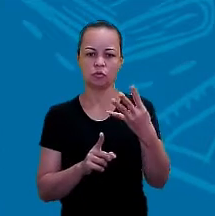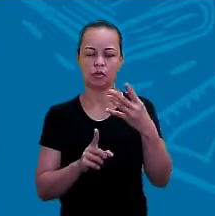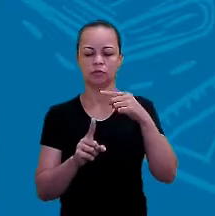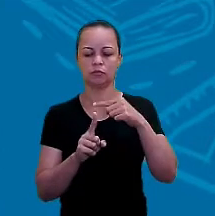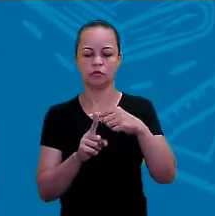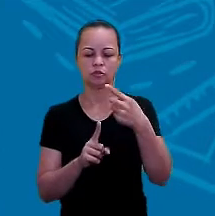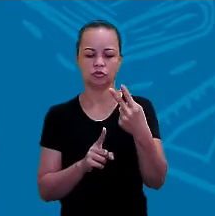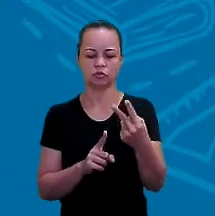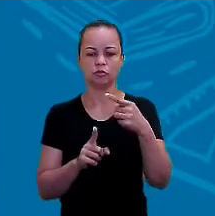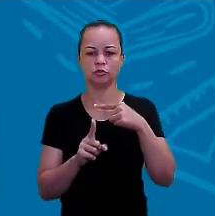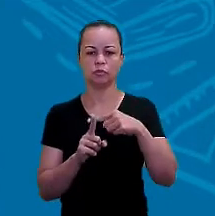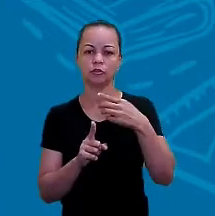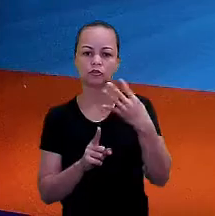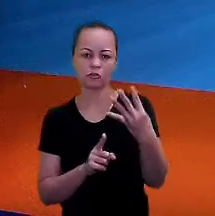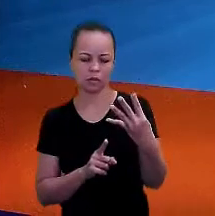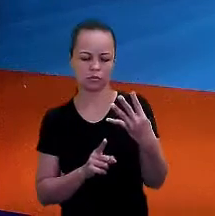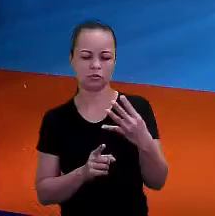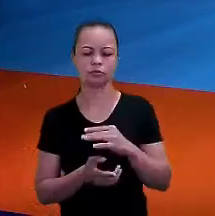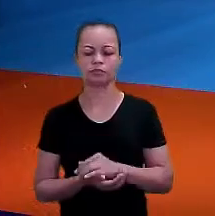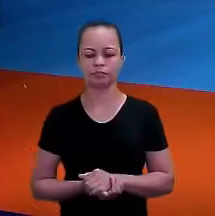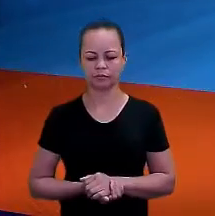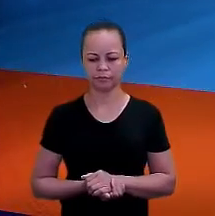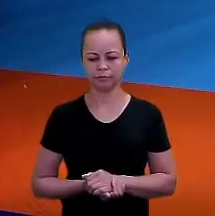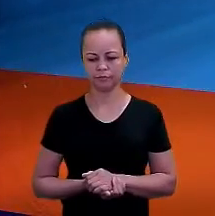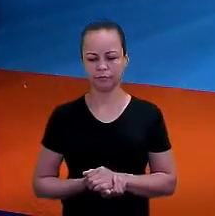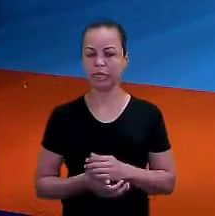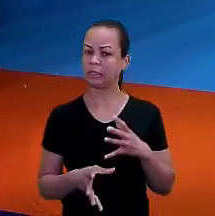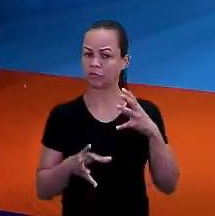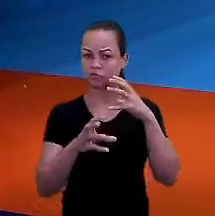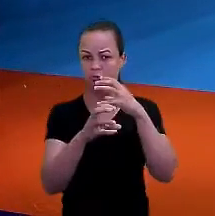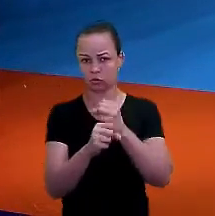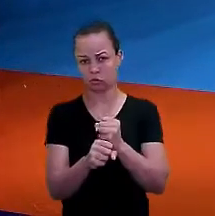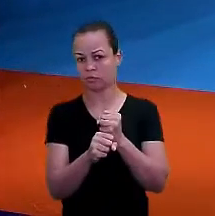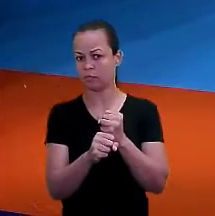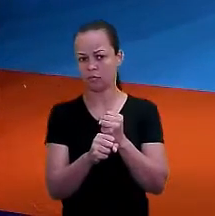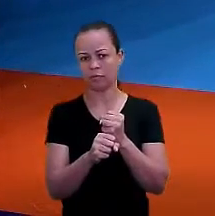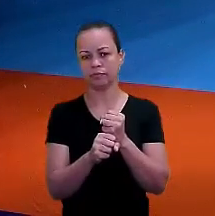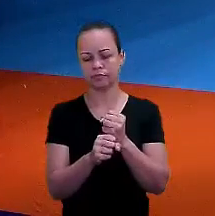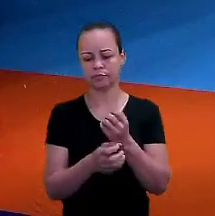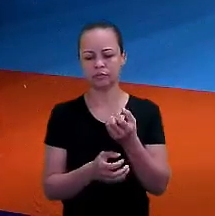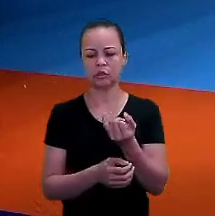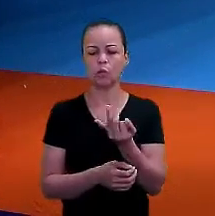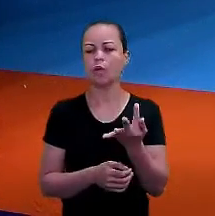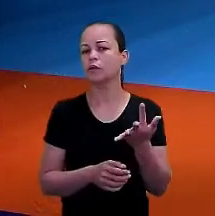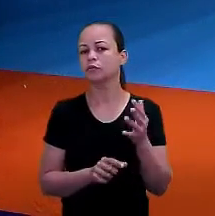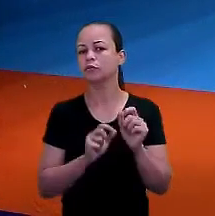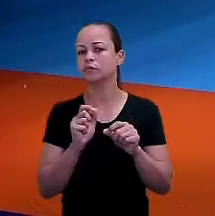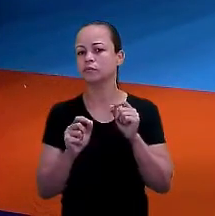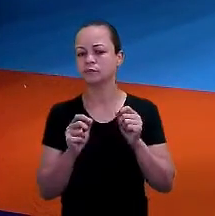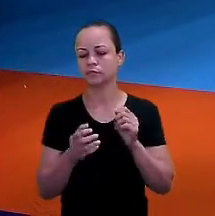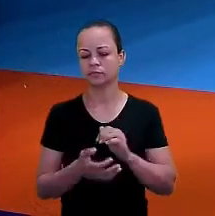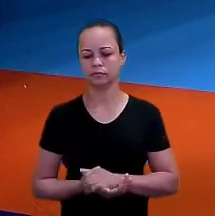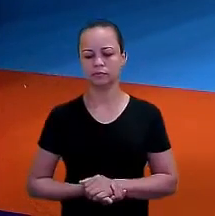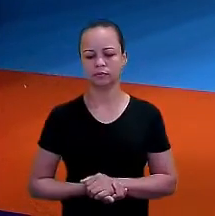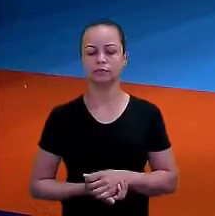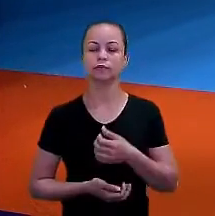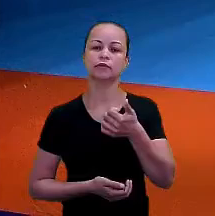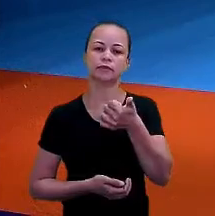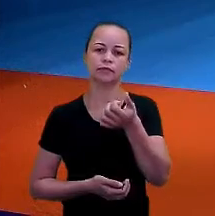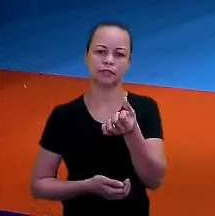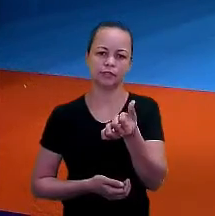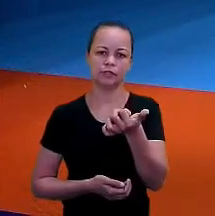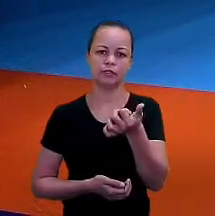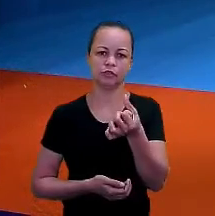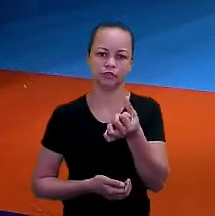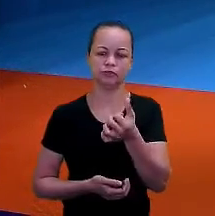4. 6 mais 4 mais 2 mais 4. Quanto é que dá isso, gente? Dá 16,